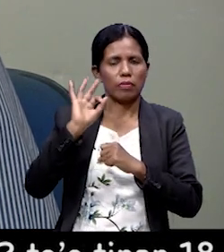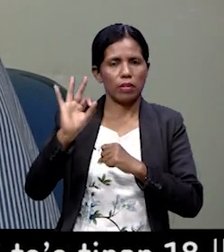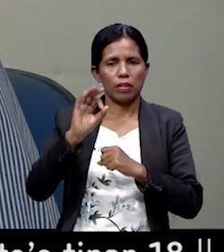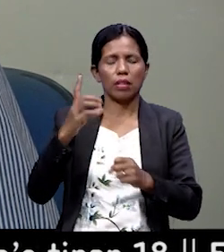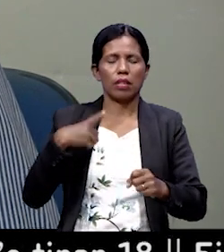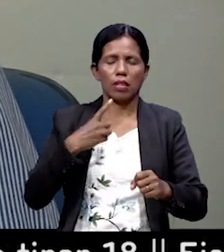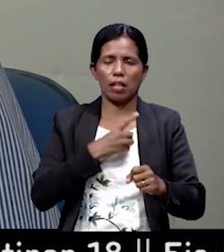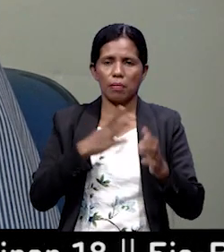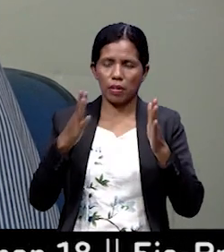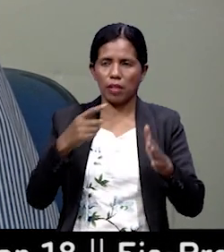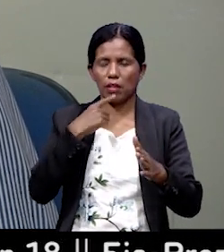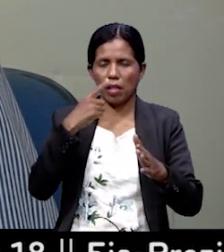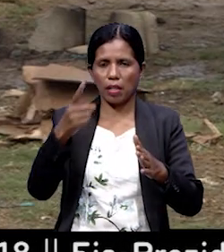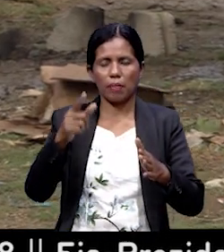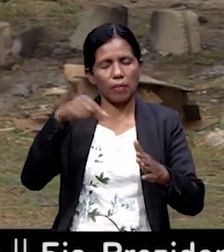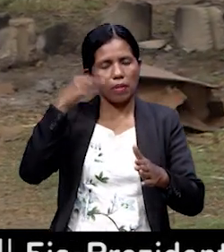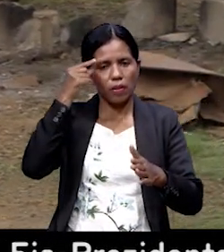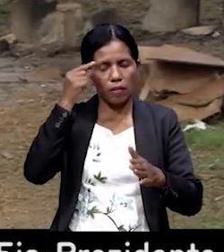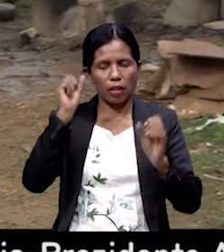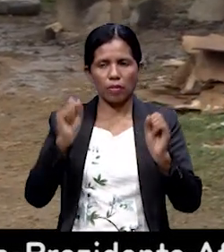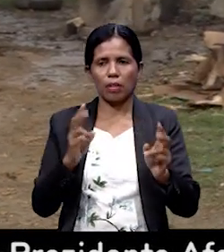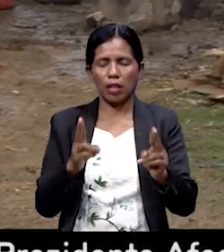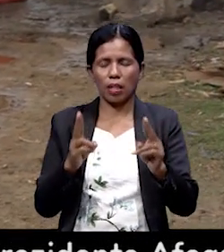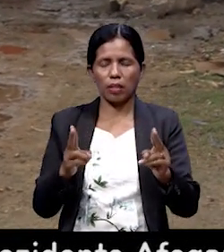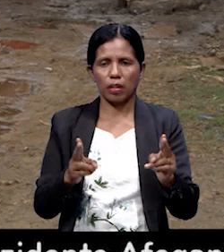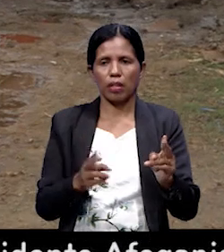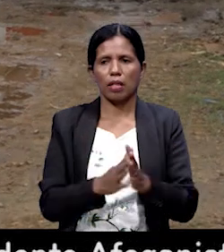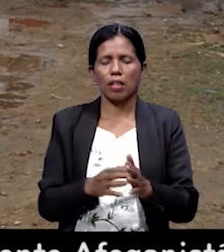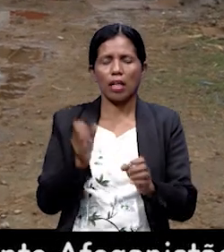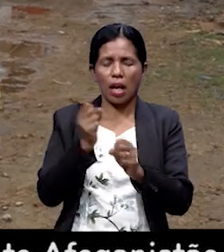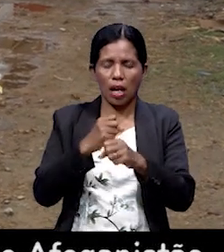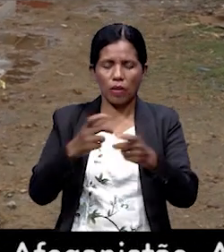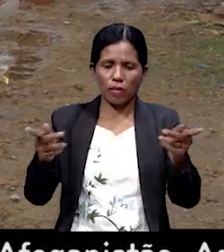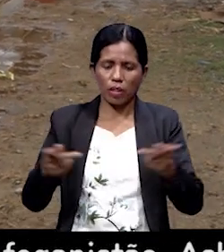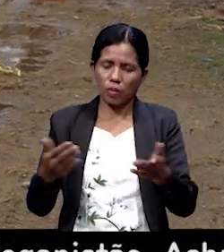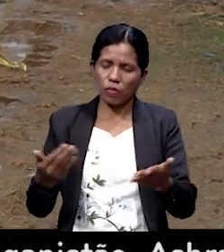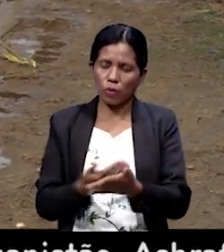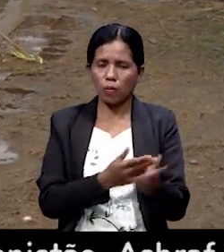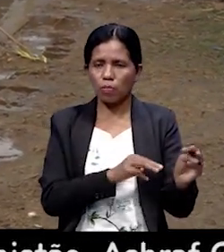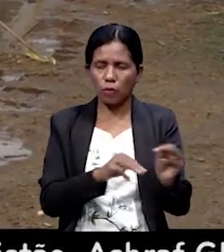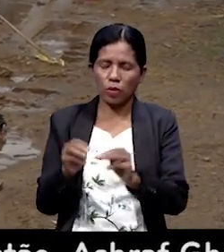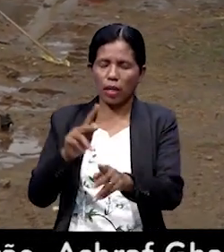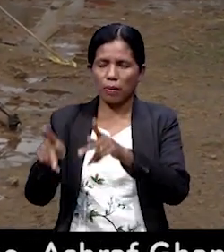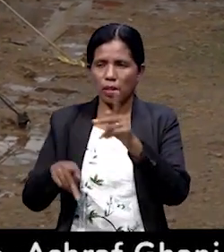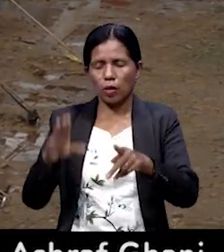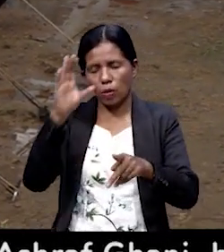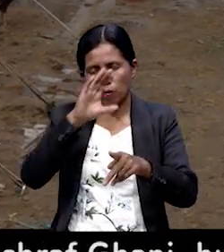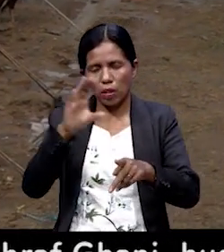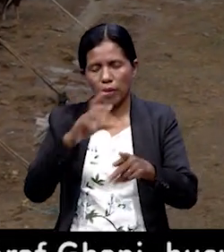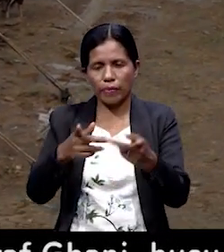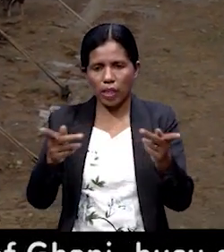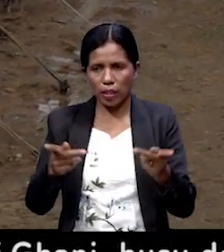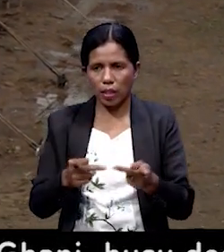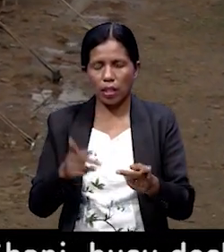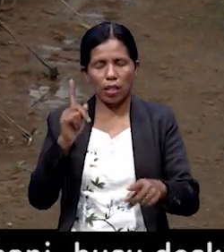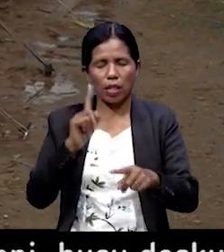Miranda Branco Mos, sugere governo ato acelera processo Hari Bairro Fon refere. No russo ato identifica de dia que fatin, no nela